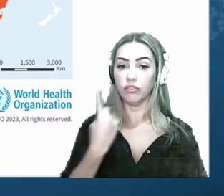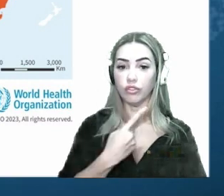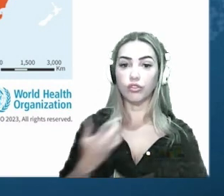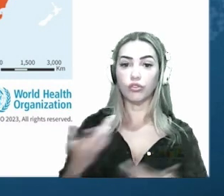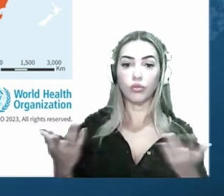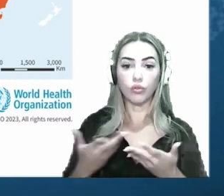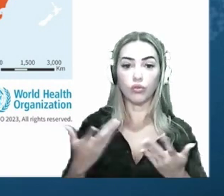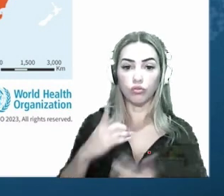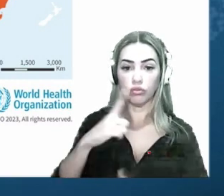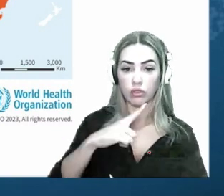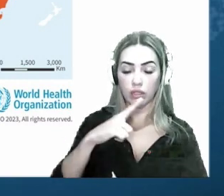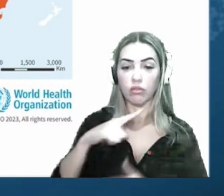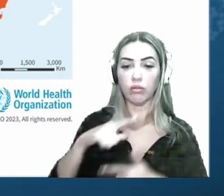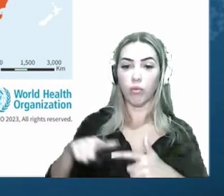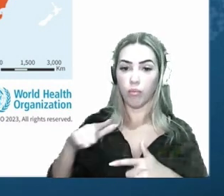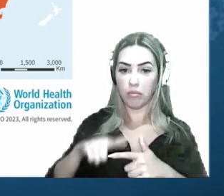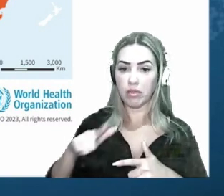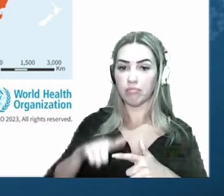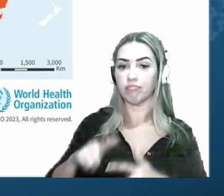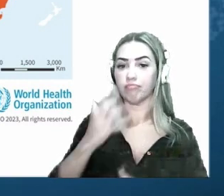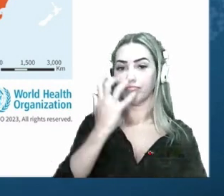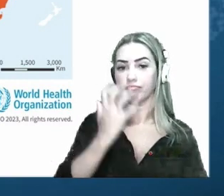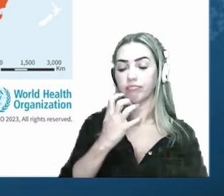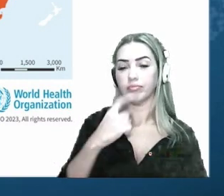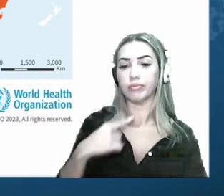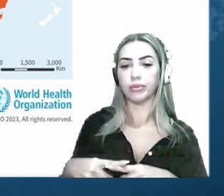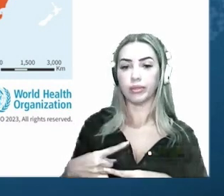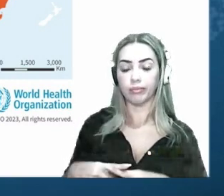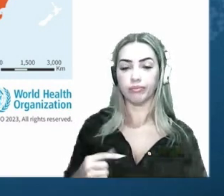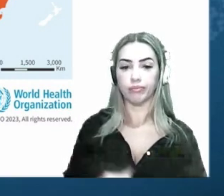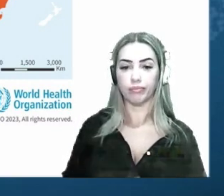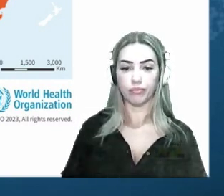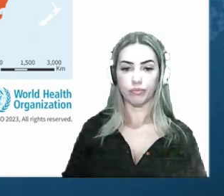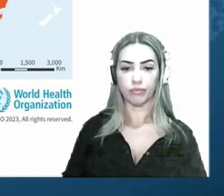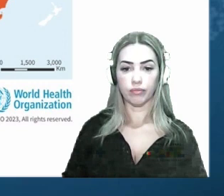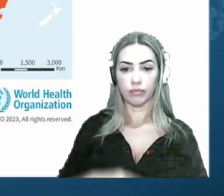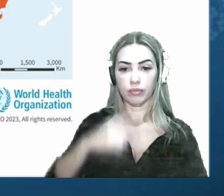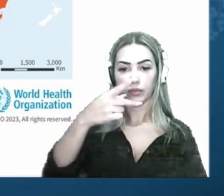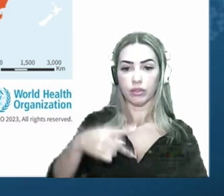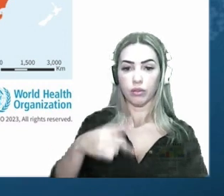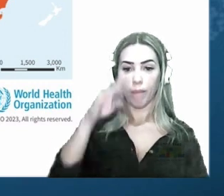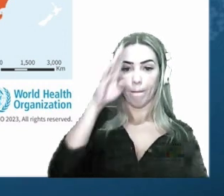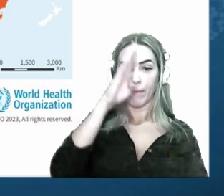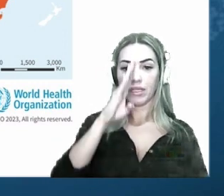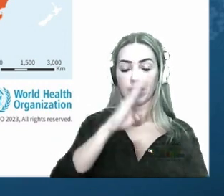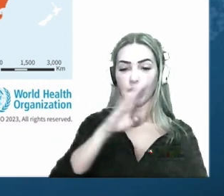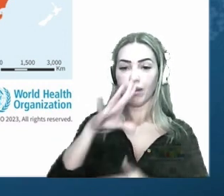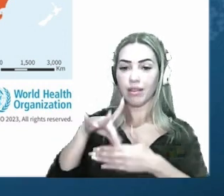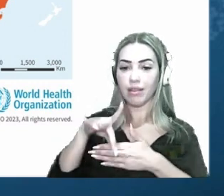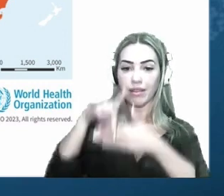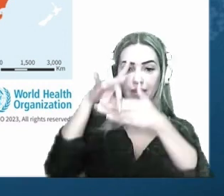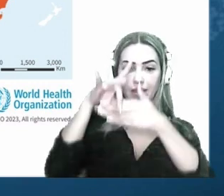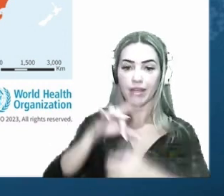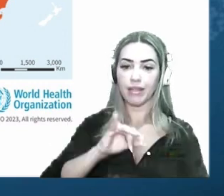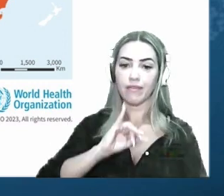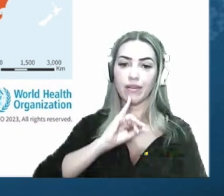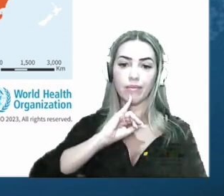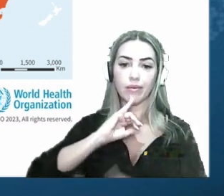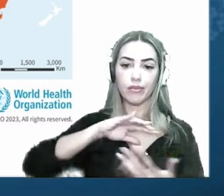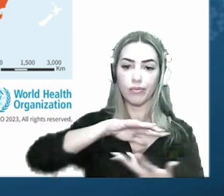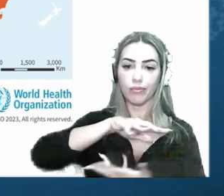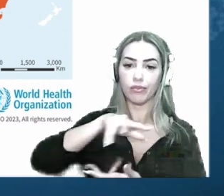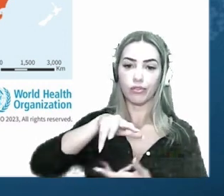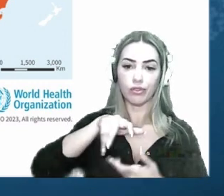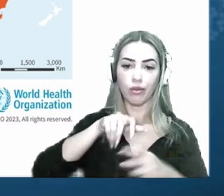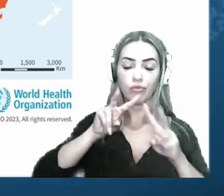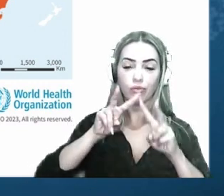muito problemática, porque o Brasil ele é líder, infelizmente, mundial na notificação de